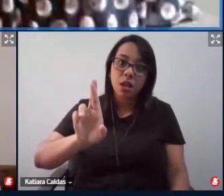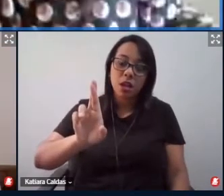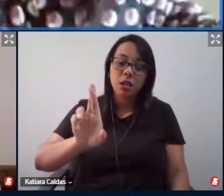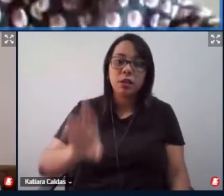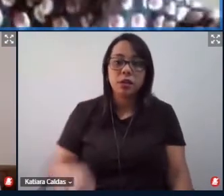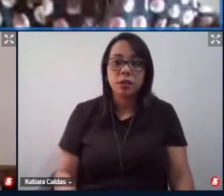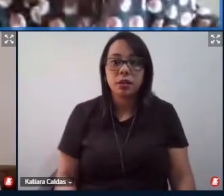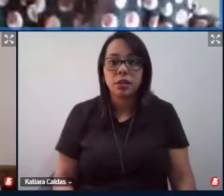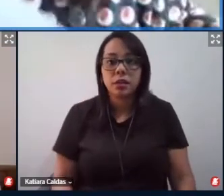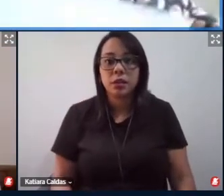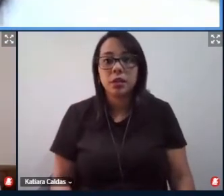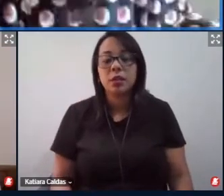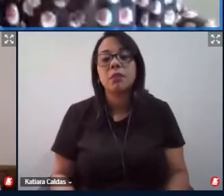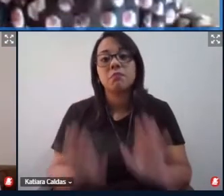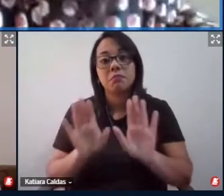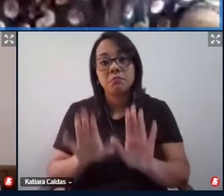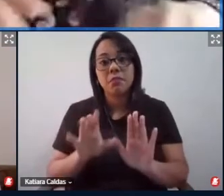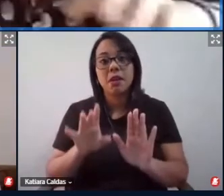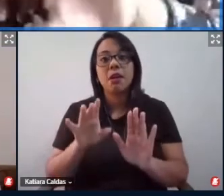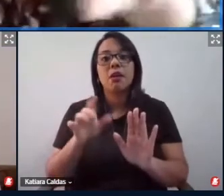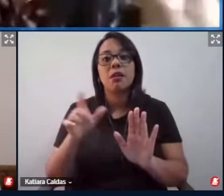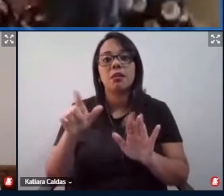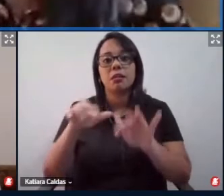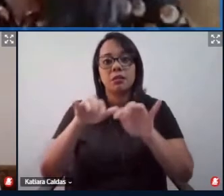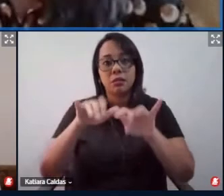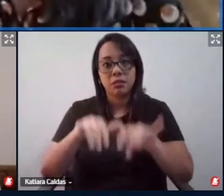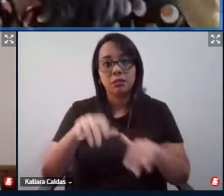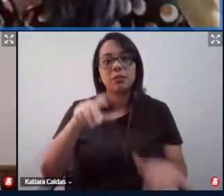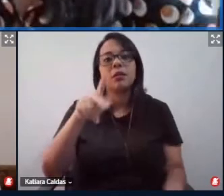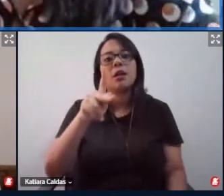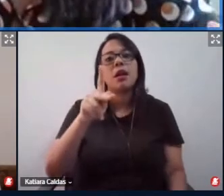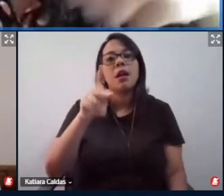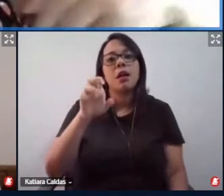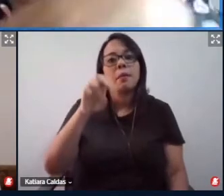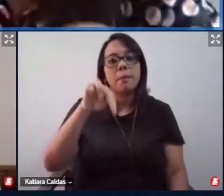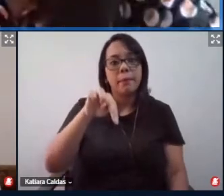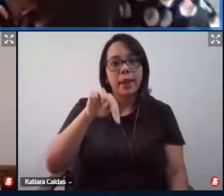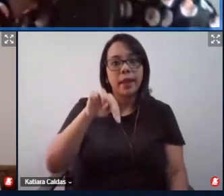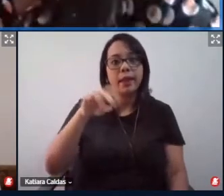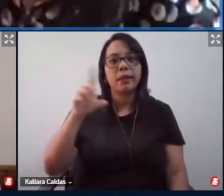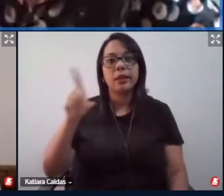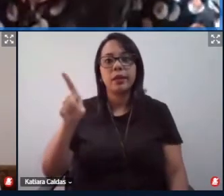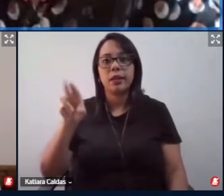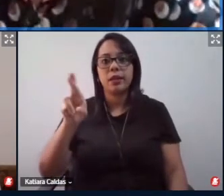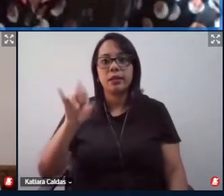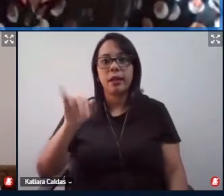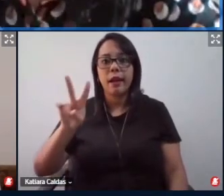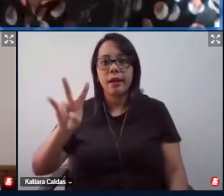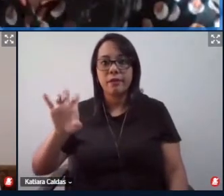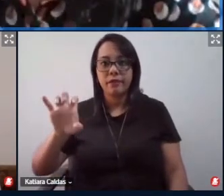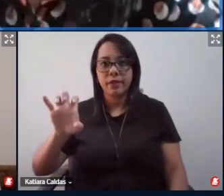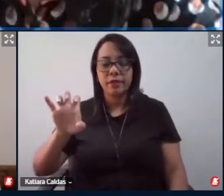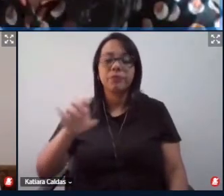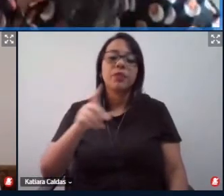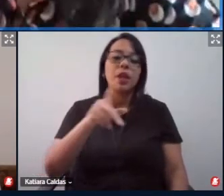Bom, mas aparece escrito pendrive separado, pendriver com R,